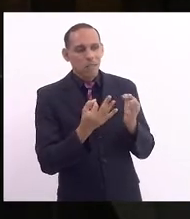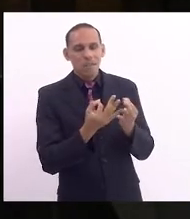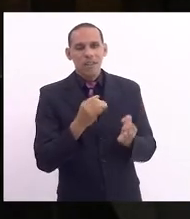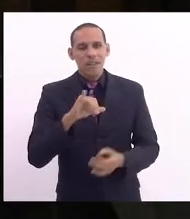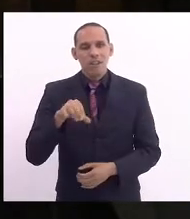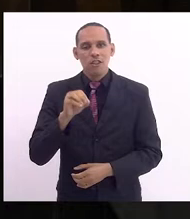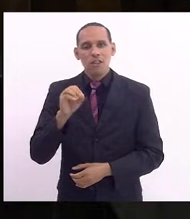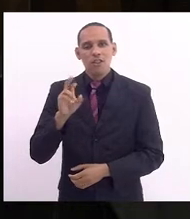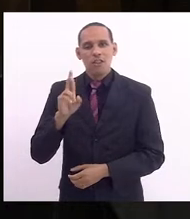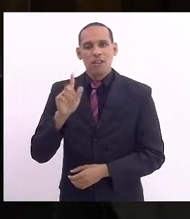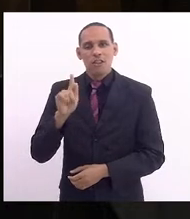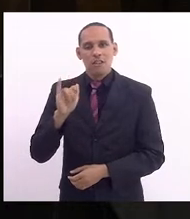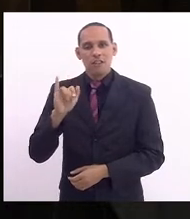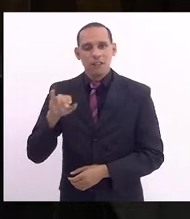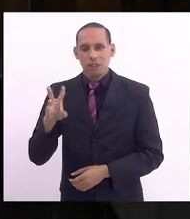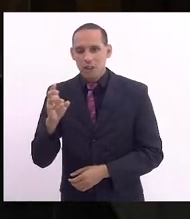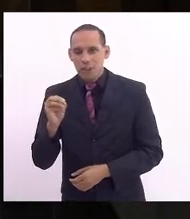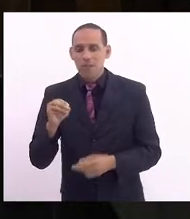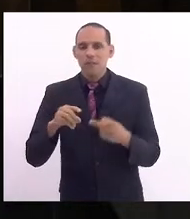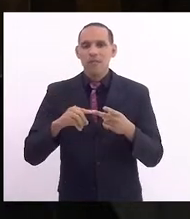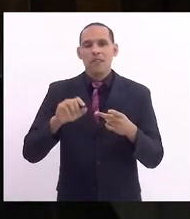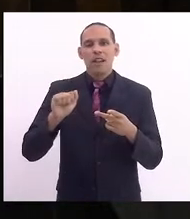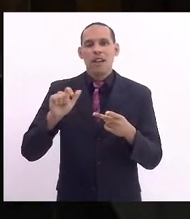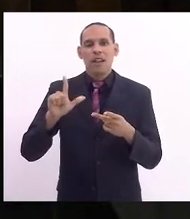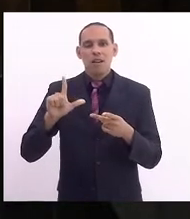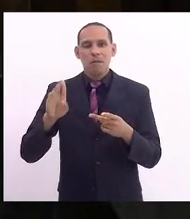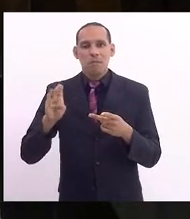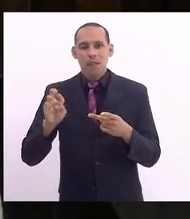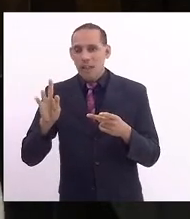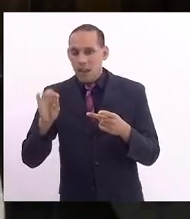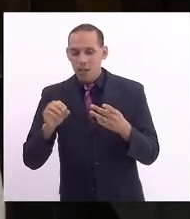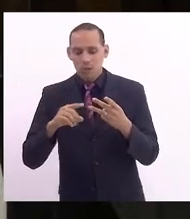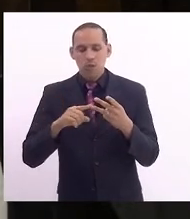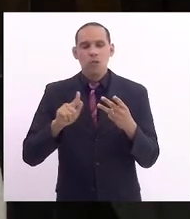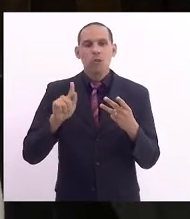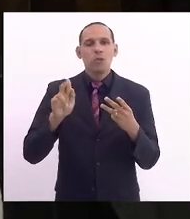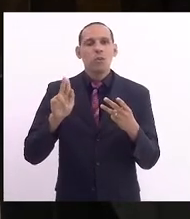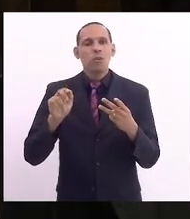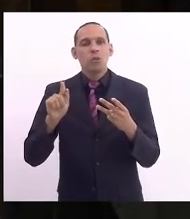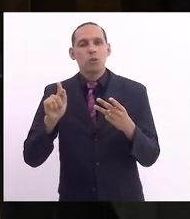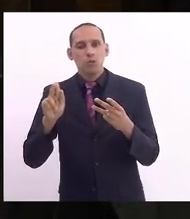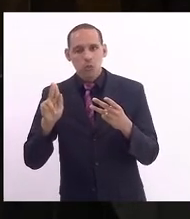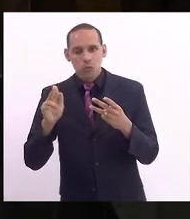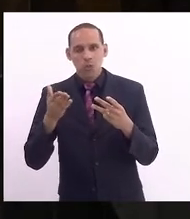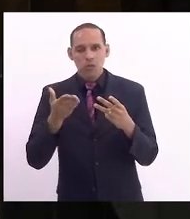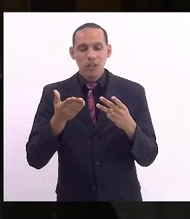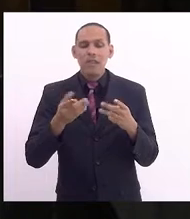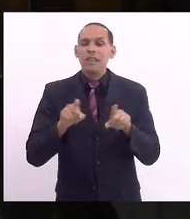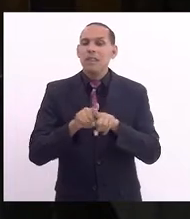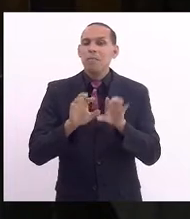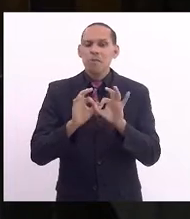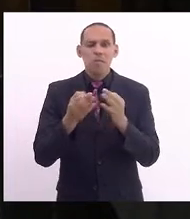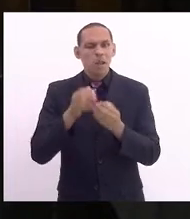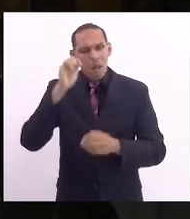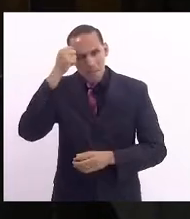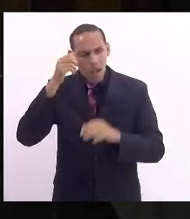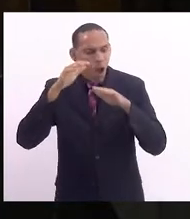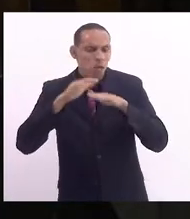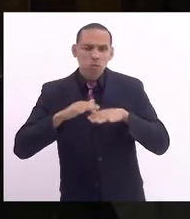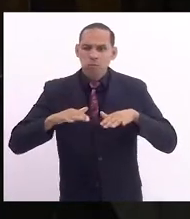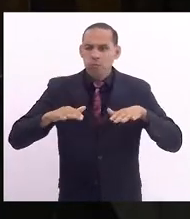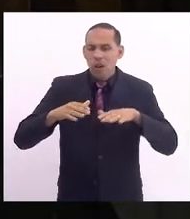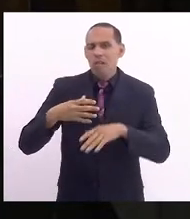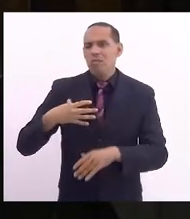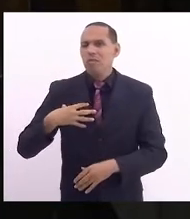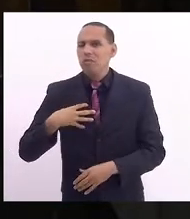Jorginho, à família do Alberto, ao Gugu Nobre e a todas as famílias pretas que têm